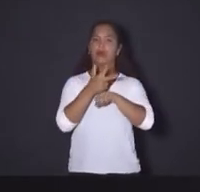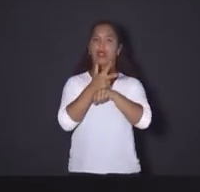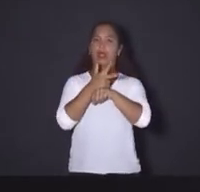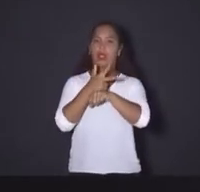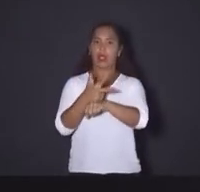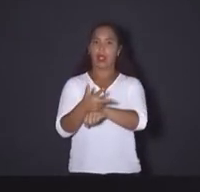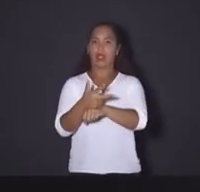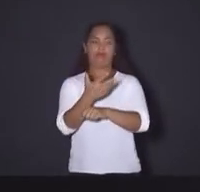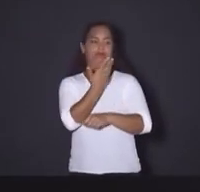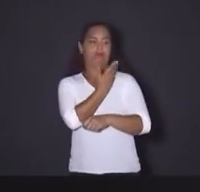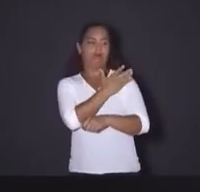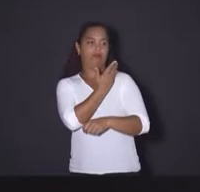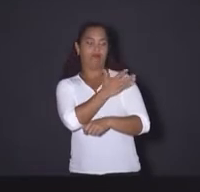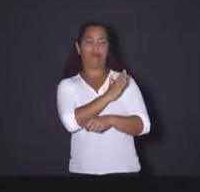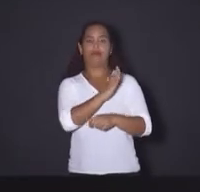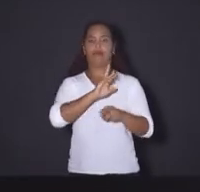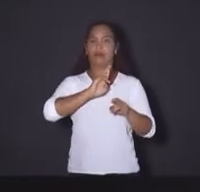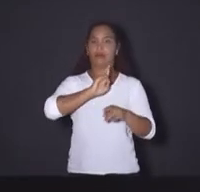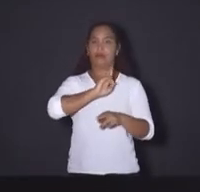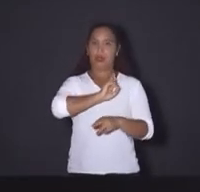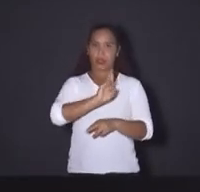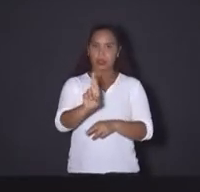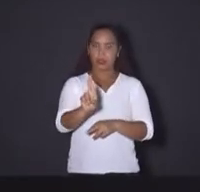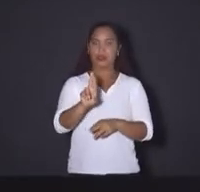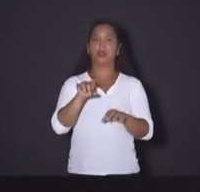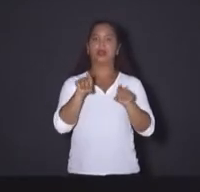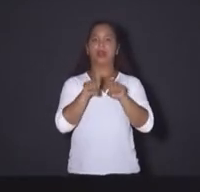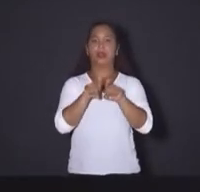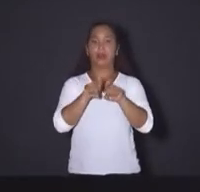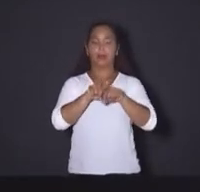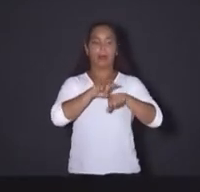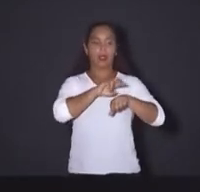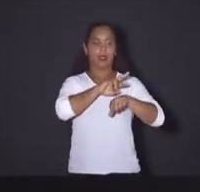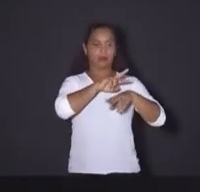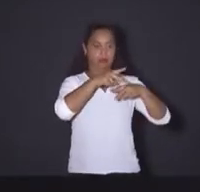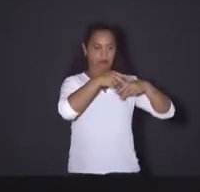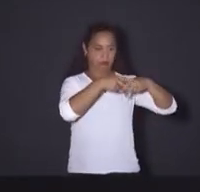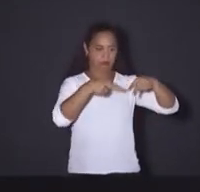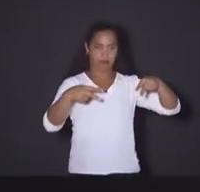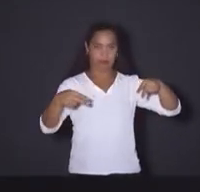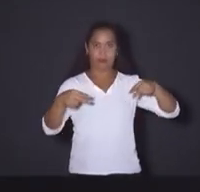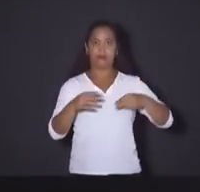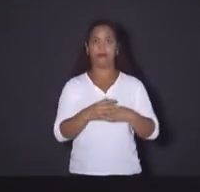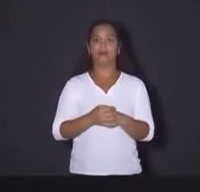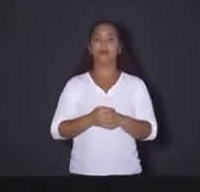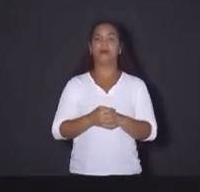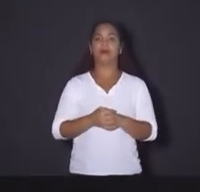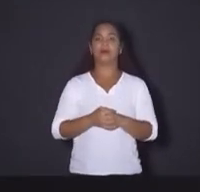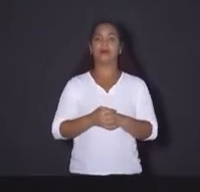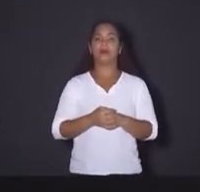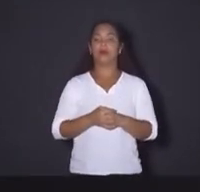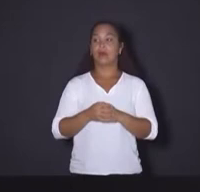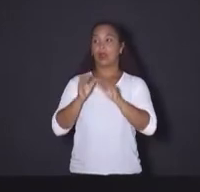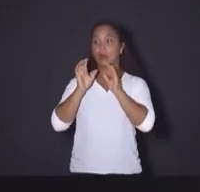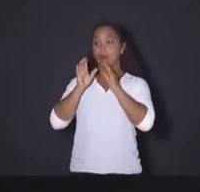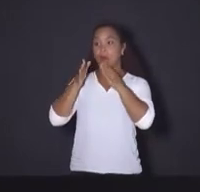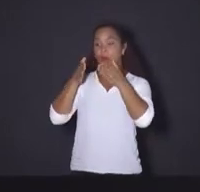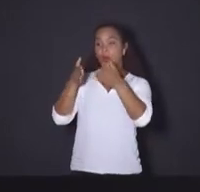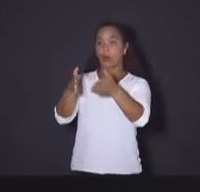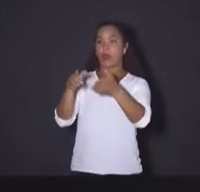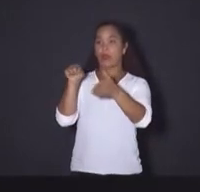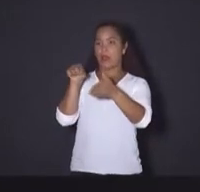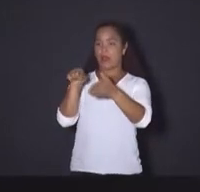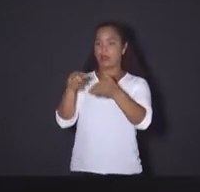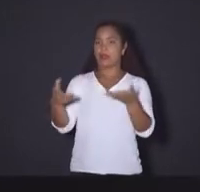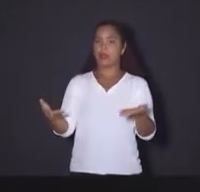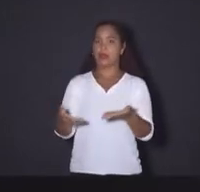intolerância religiosa, né? E também trabalhando sobre gênero. Bom, a escolha, falando especificamente do curta